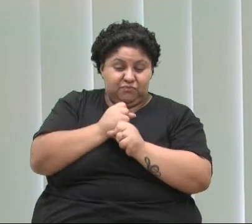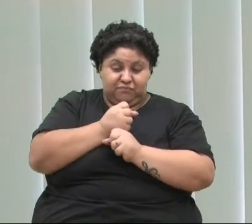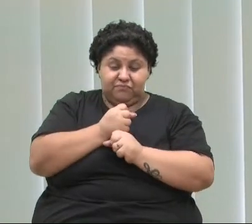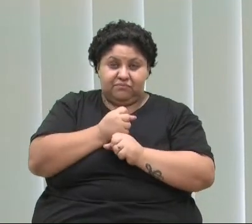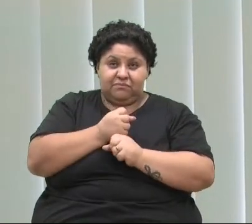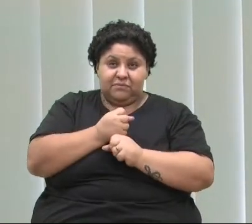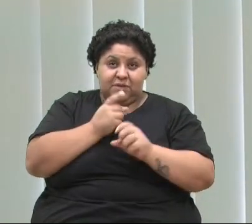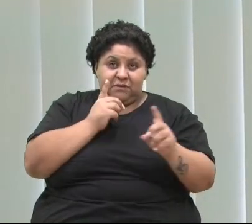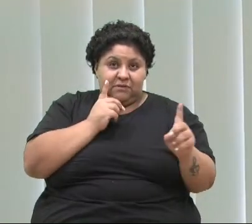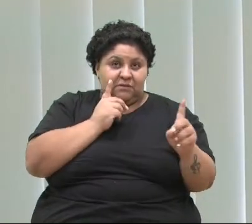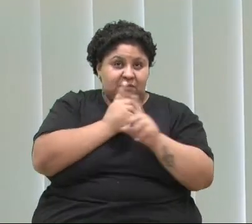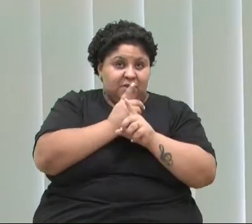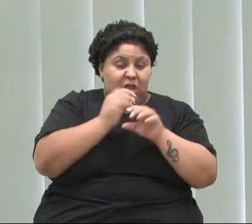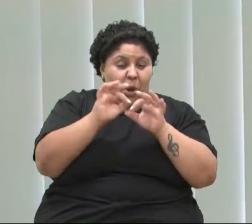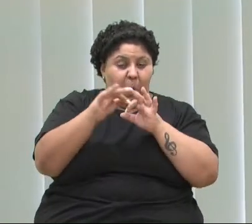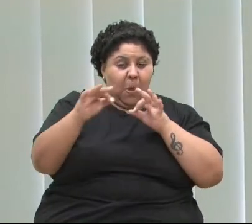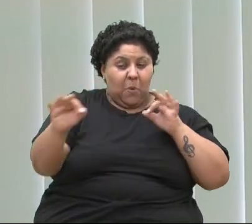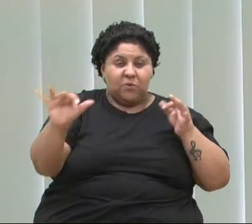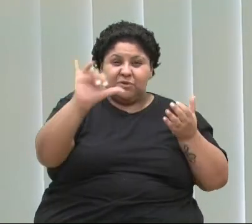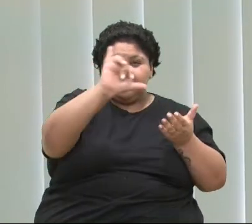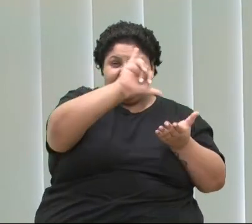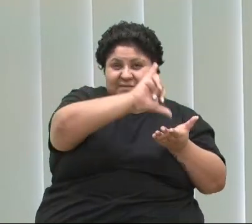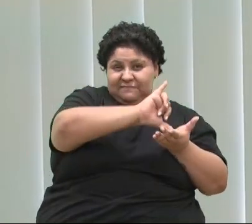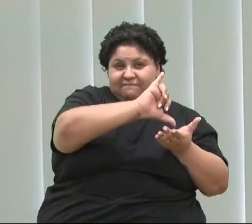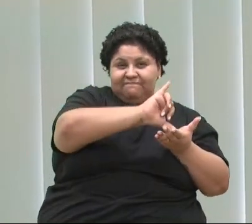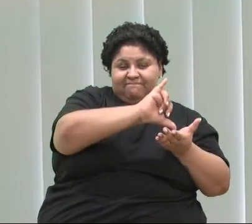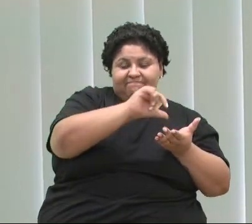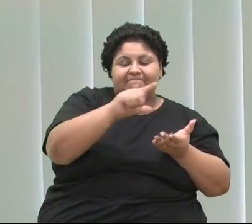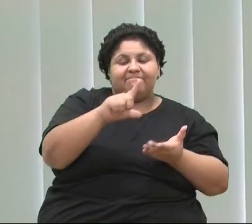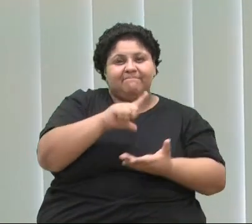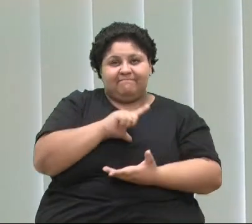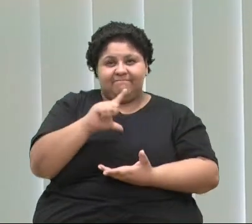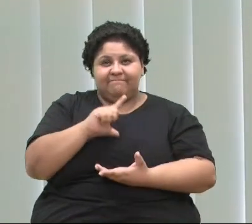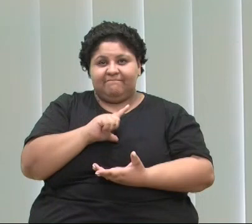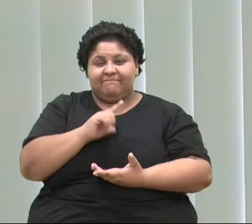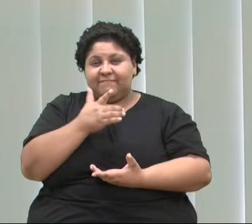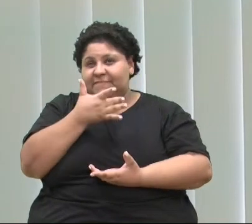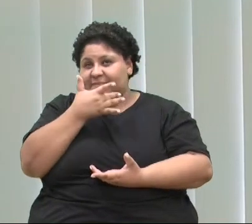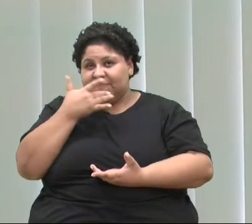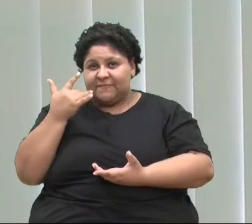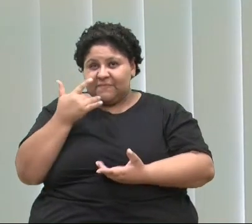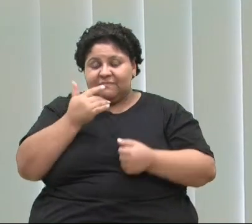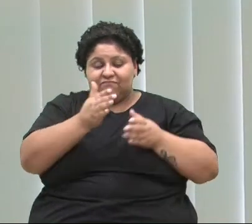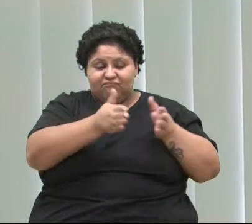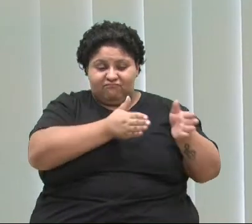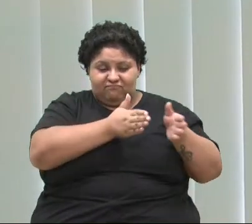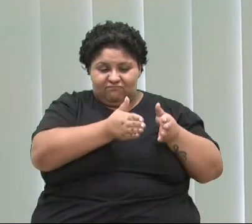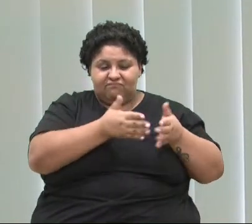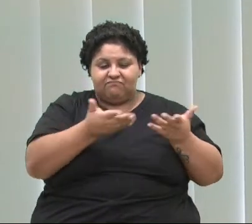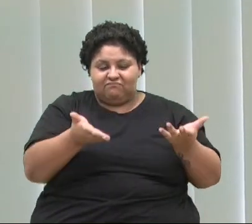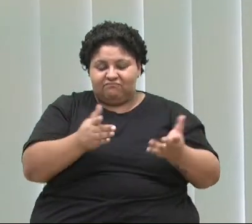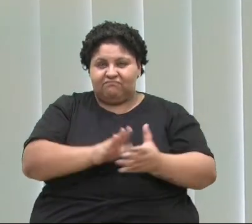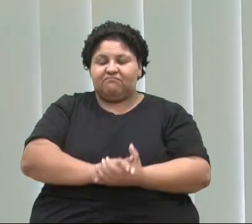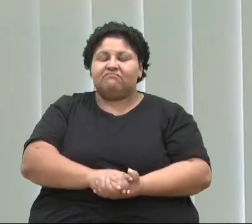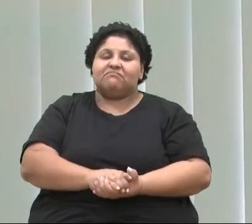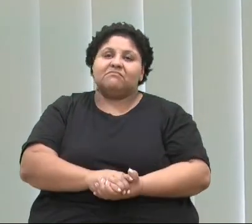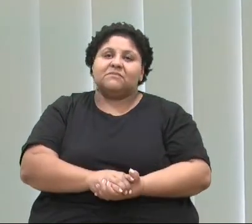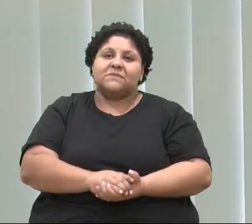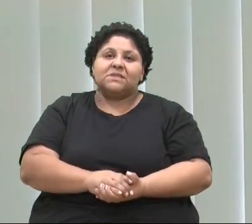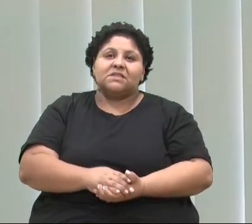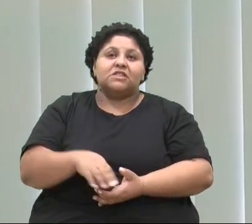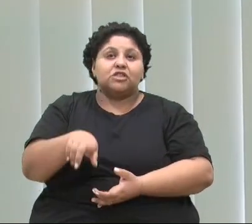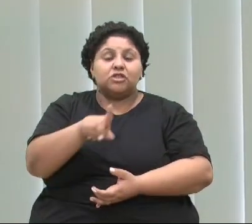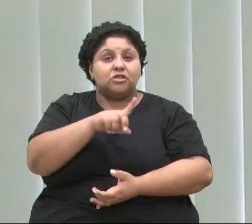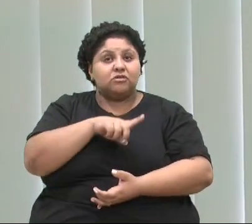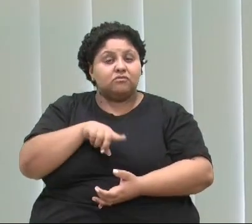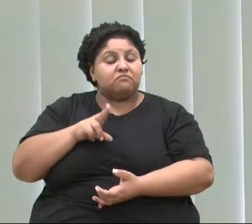gente encontra é longe do centro, aí tem a questão da facilidade de acesso, né? Mas nós estamos